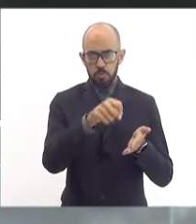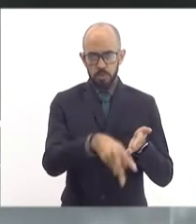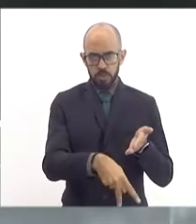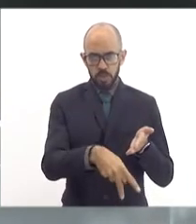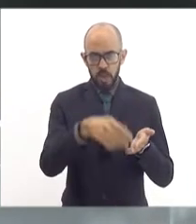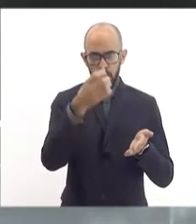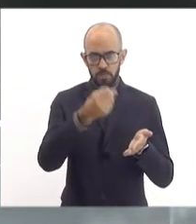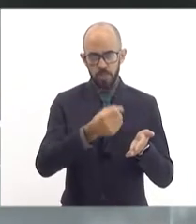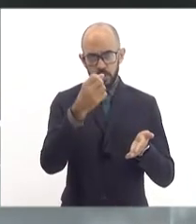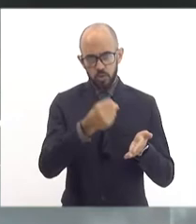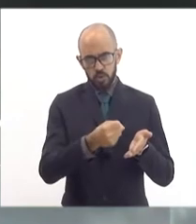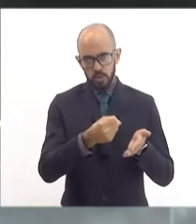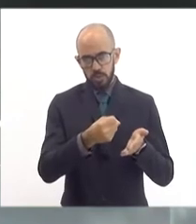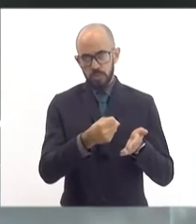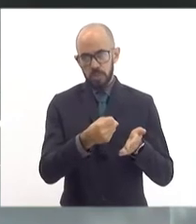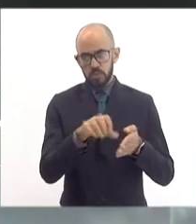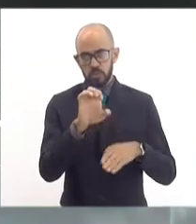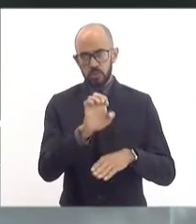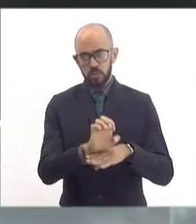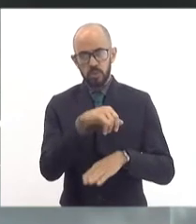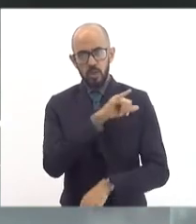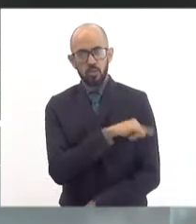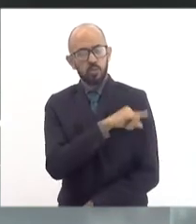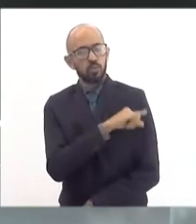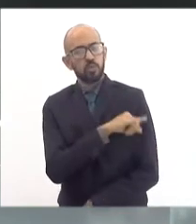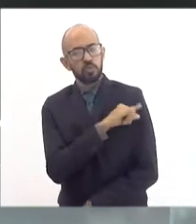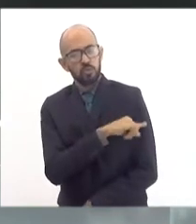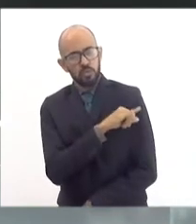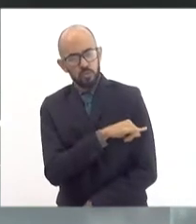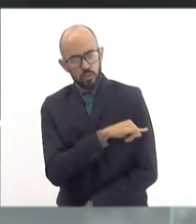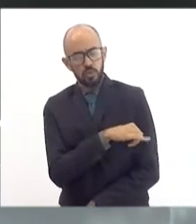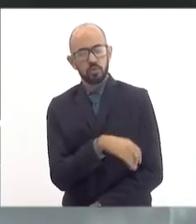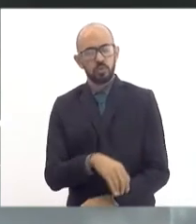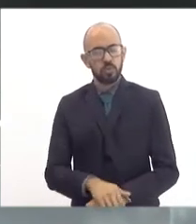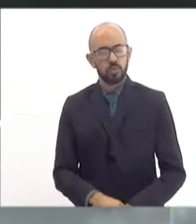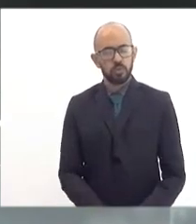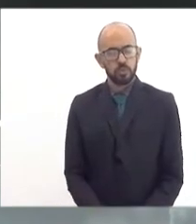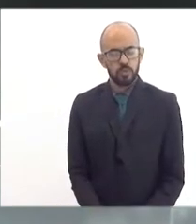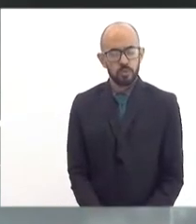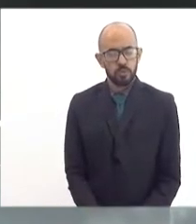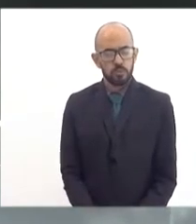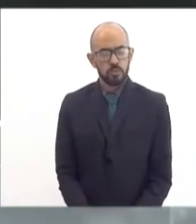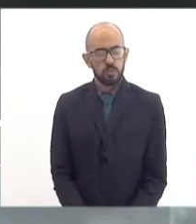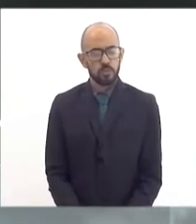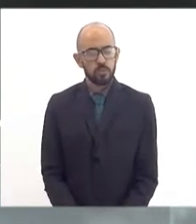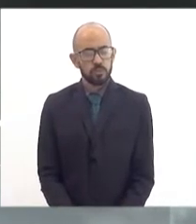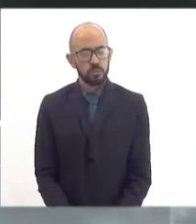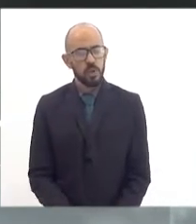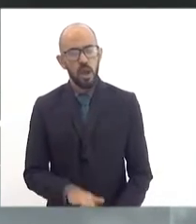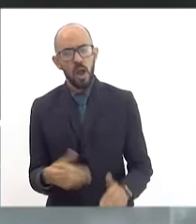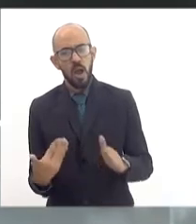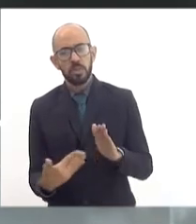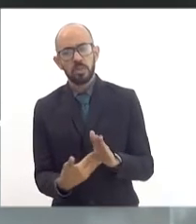pensionistas do Estado, até